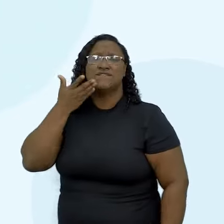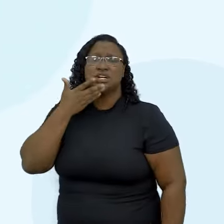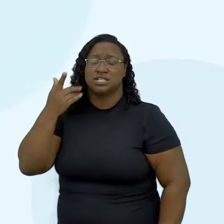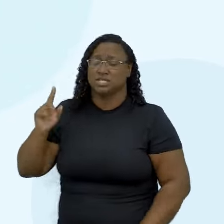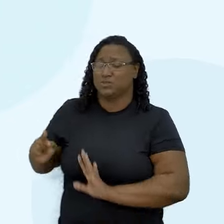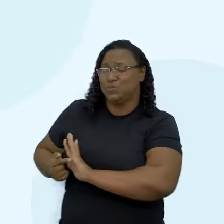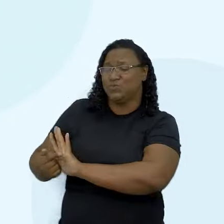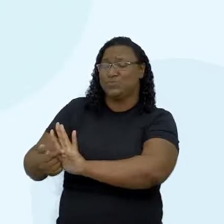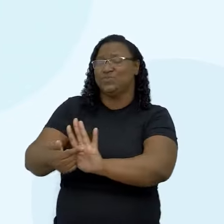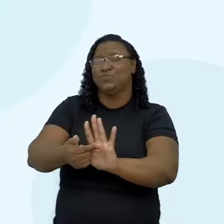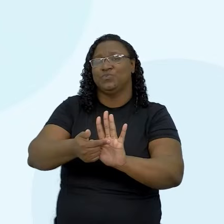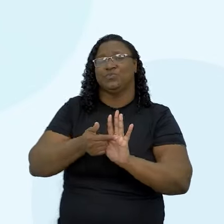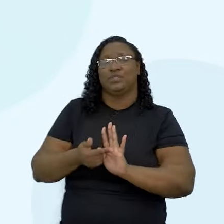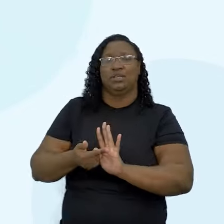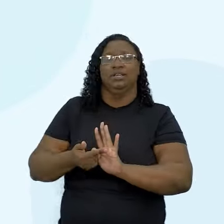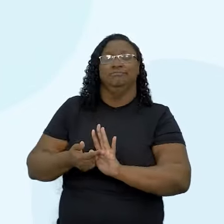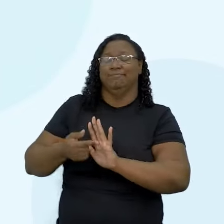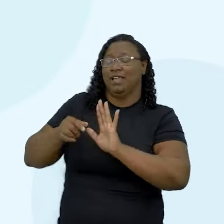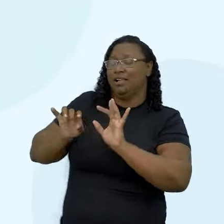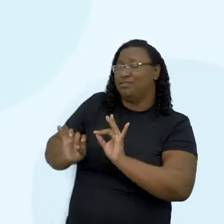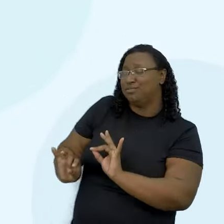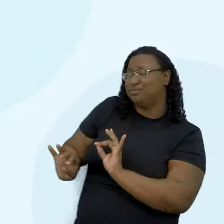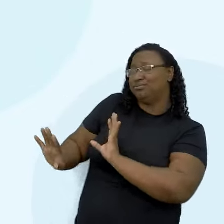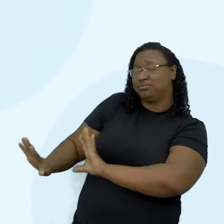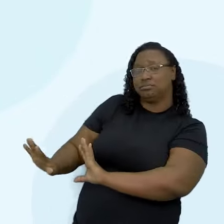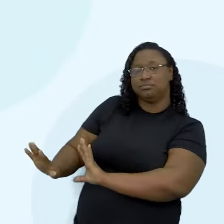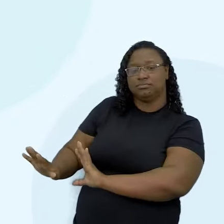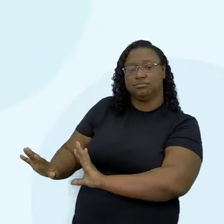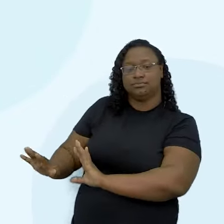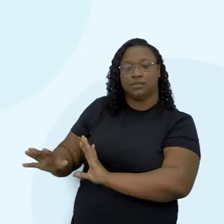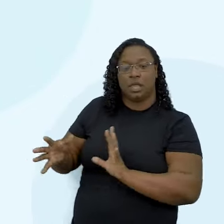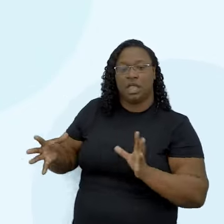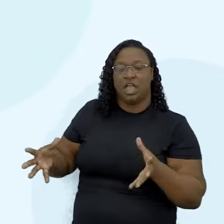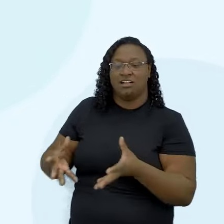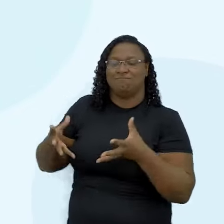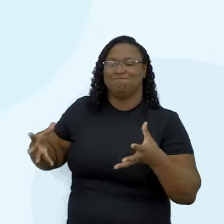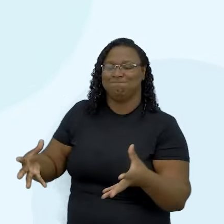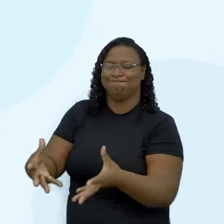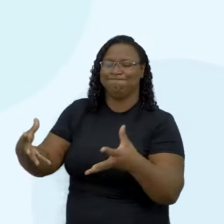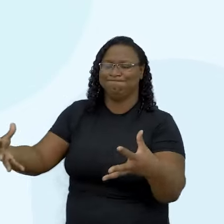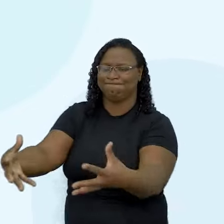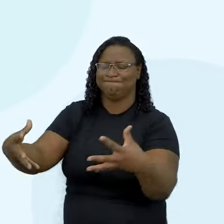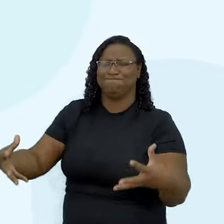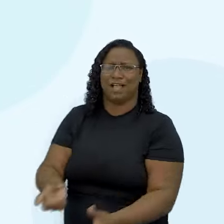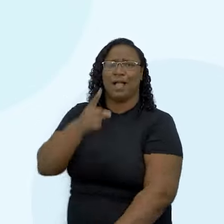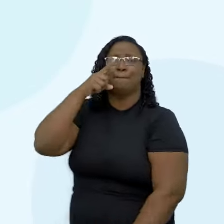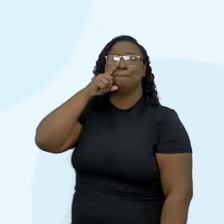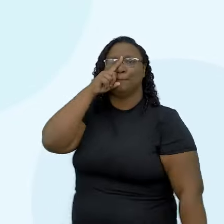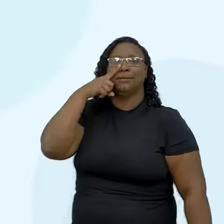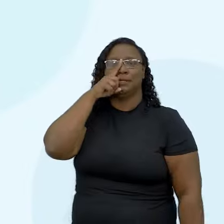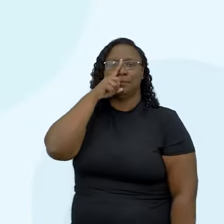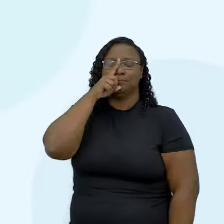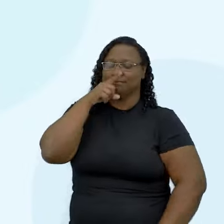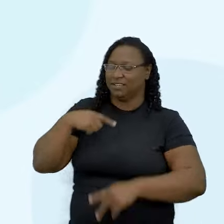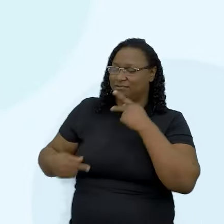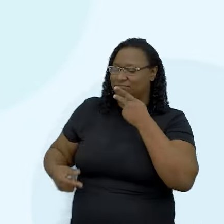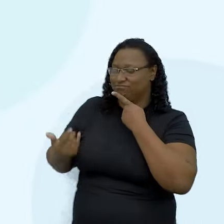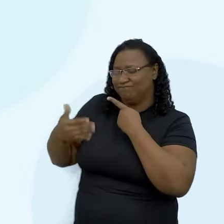porque cada vez mais ela vai ser deixada de escanteio. E isso vai acumulando risco, porque a gente tá falando, mano, deixa de escanteio, deixa de